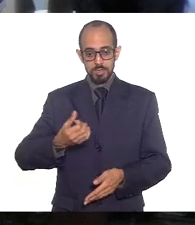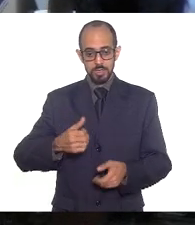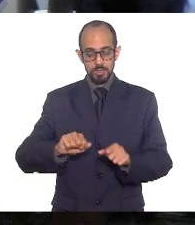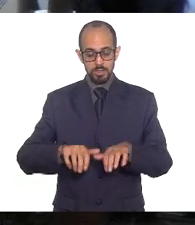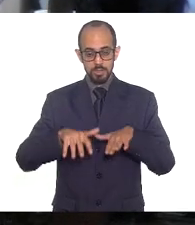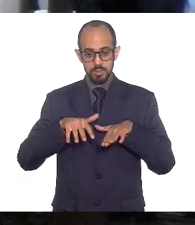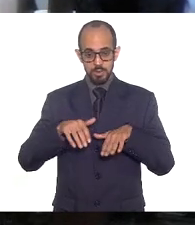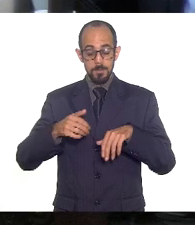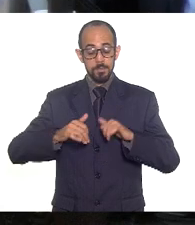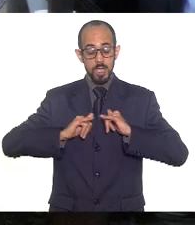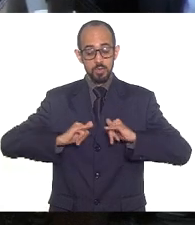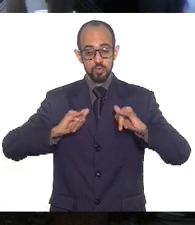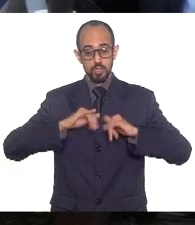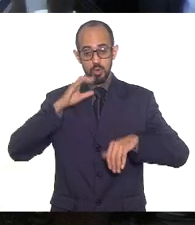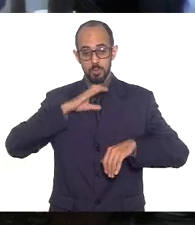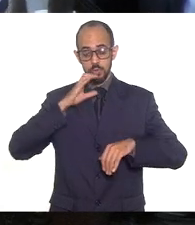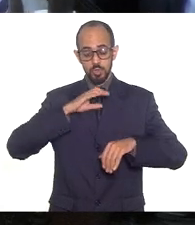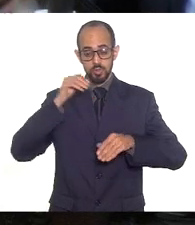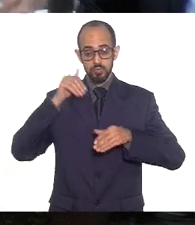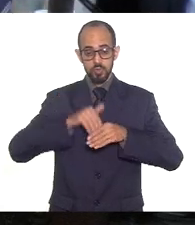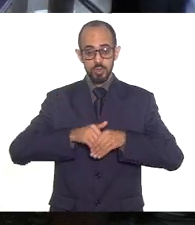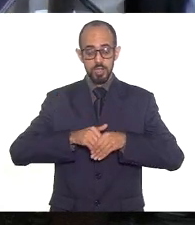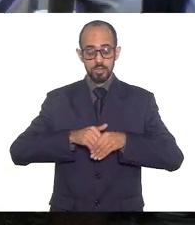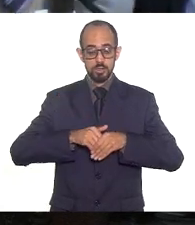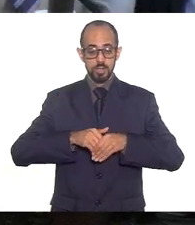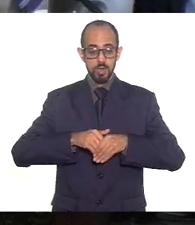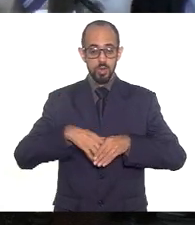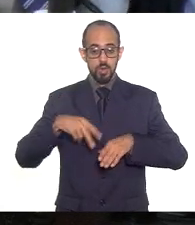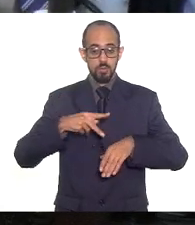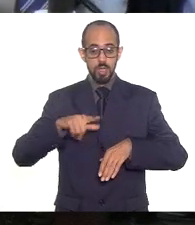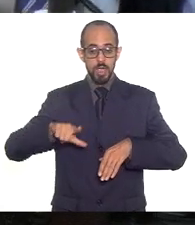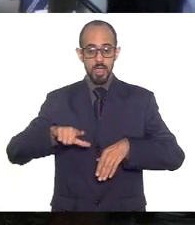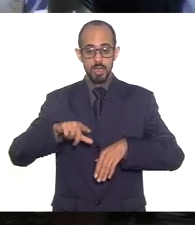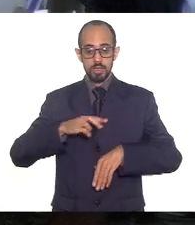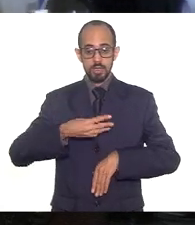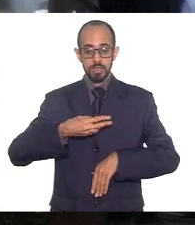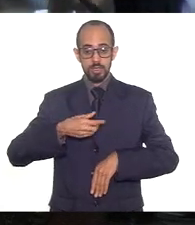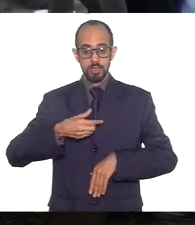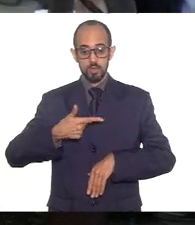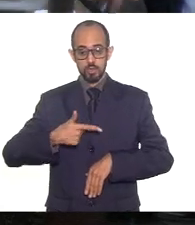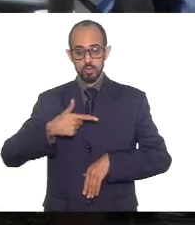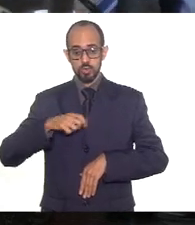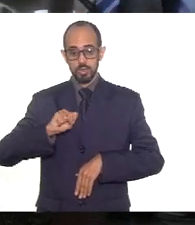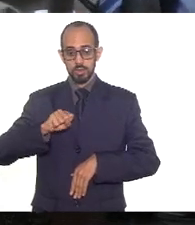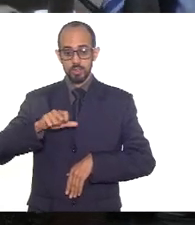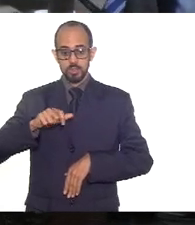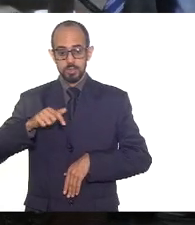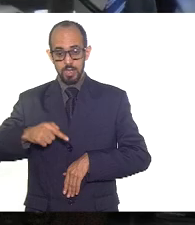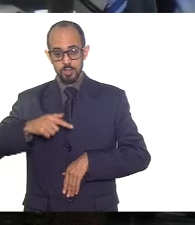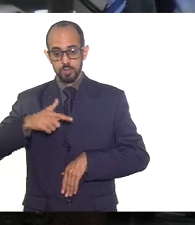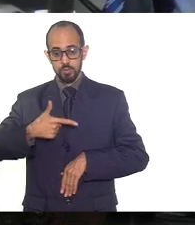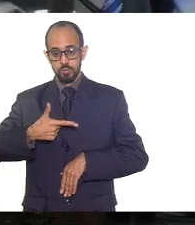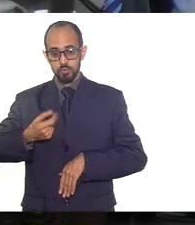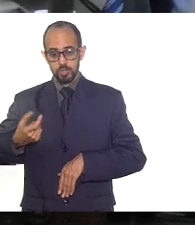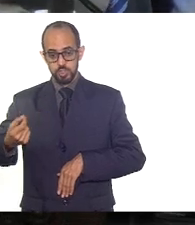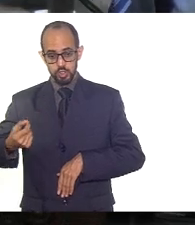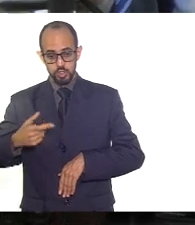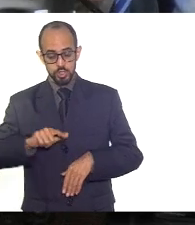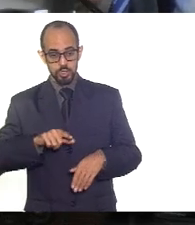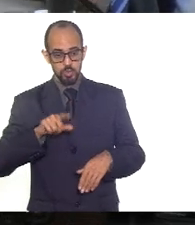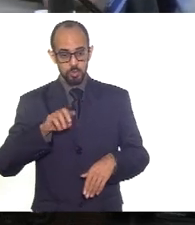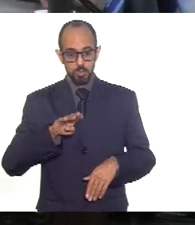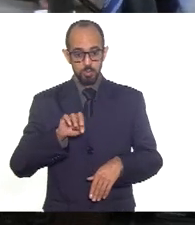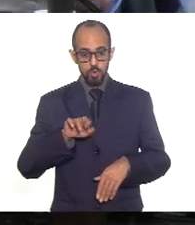dia anuncia em regime de urgência em votação a discussão do projeto de lei 32/87 de 20 de autoria do deputado Bruno dauaire